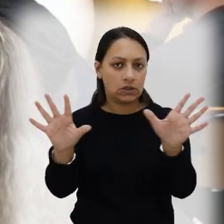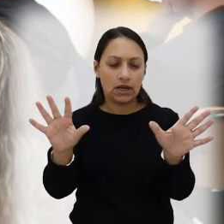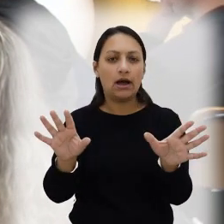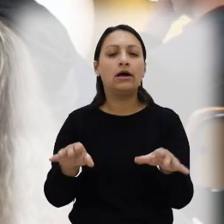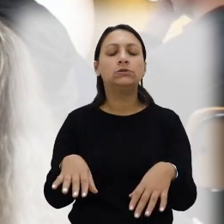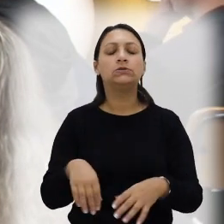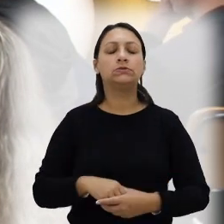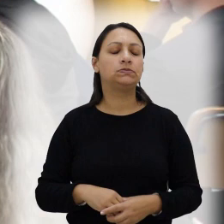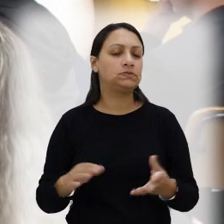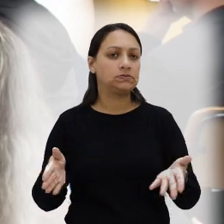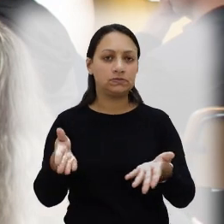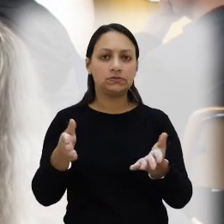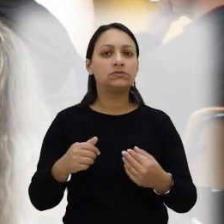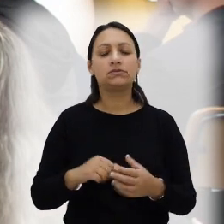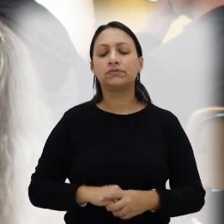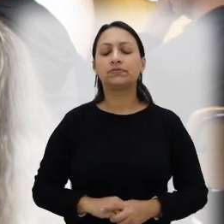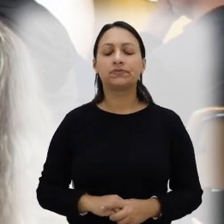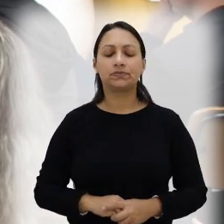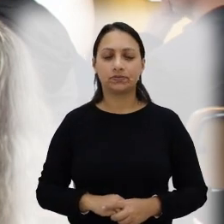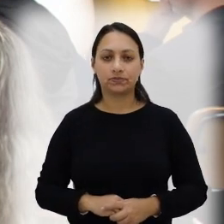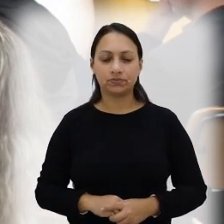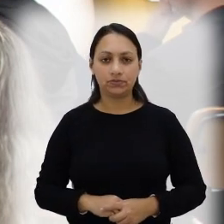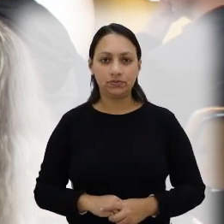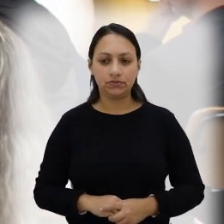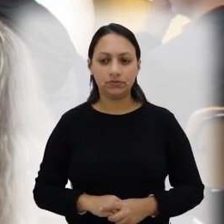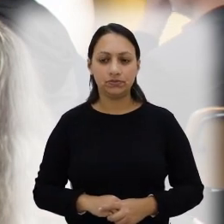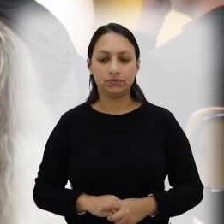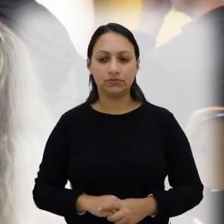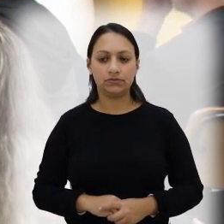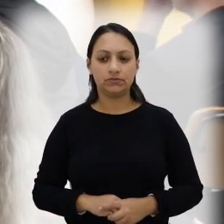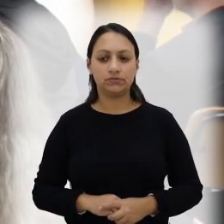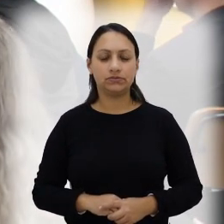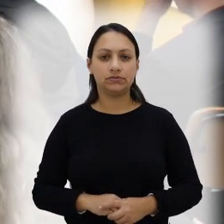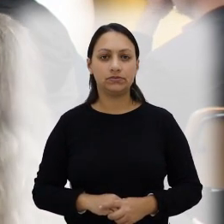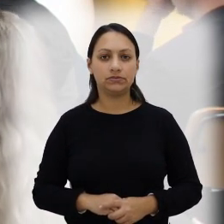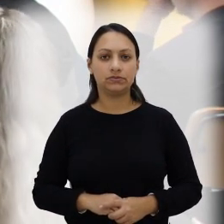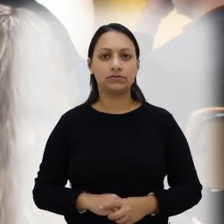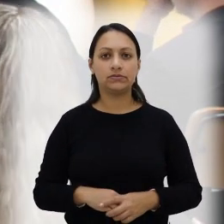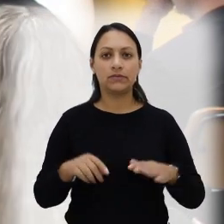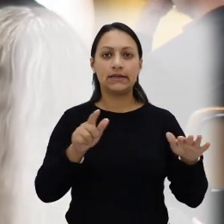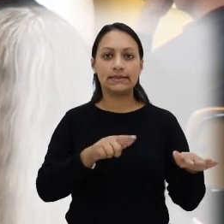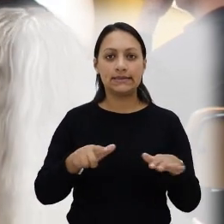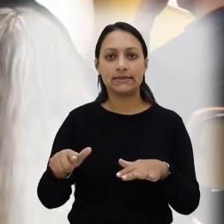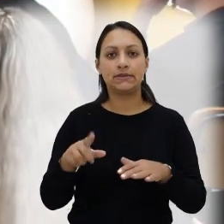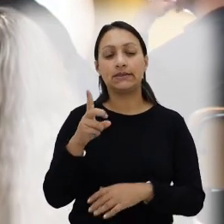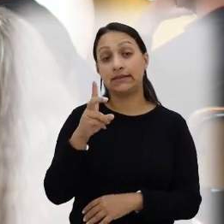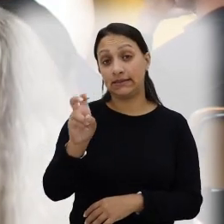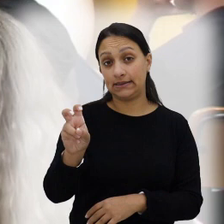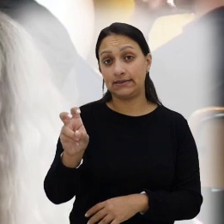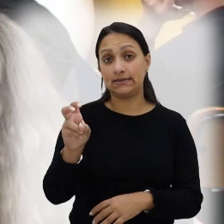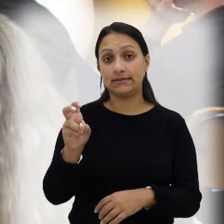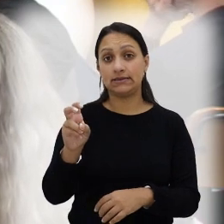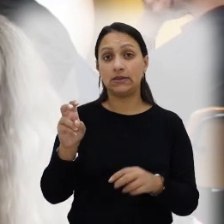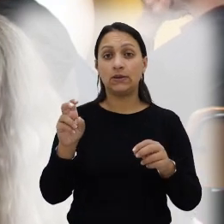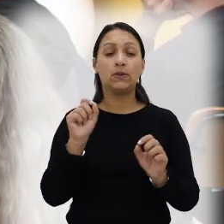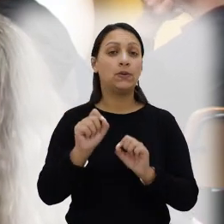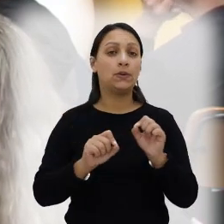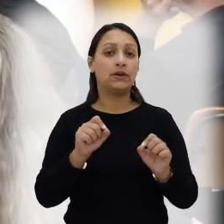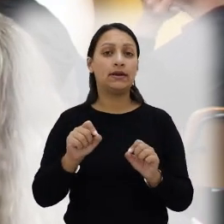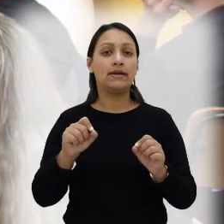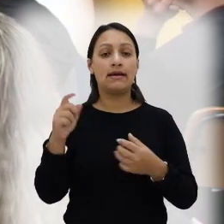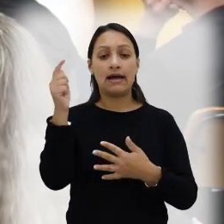está free. Tá? Na semana 15, a gente entra com o tema de